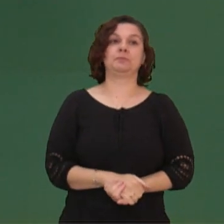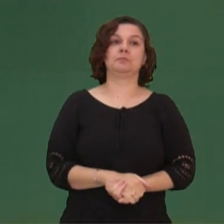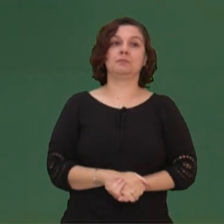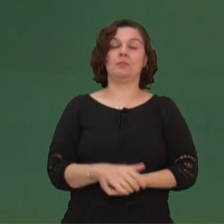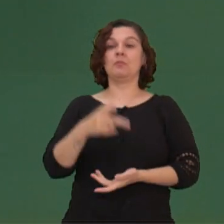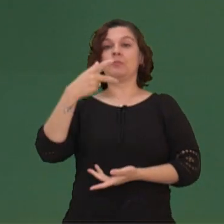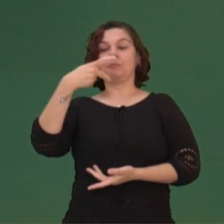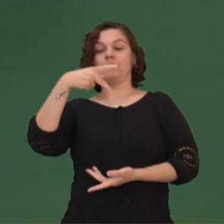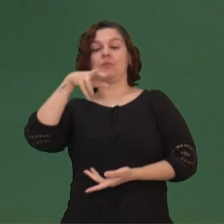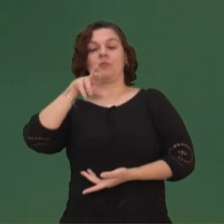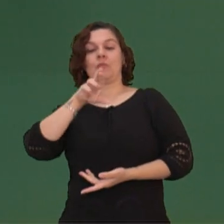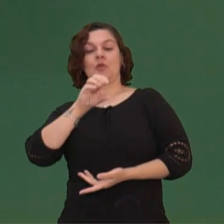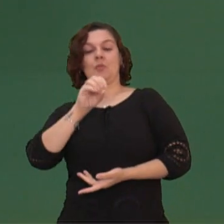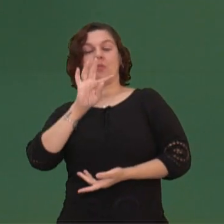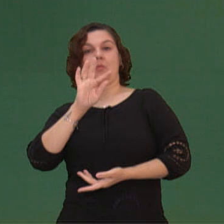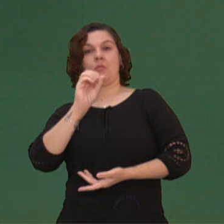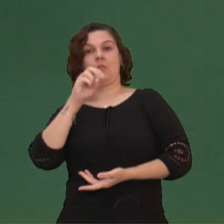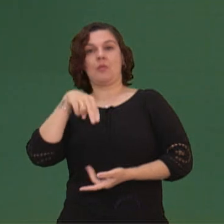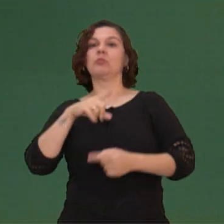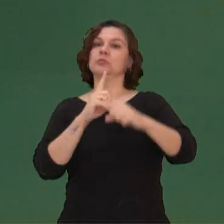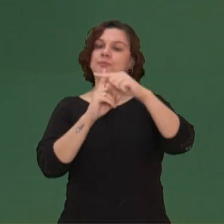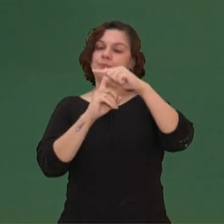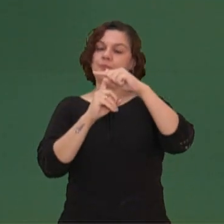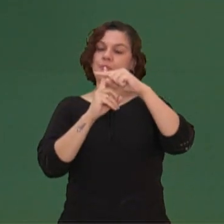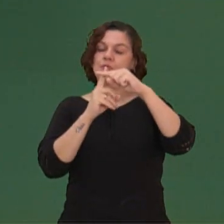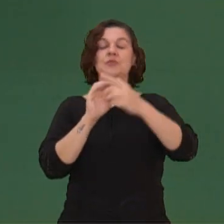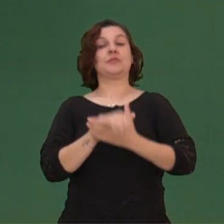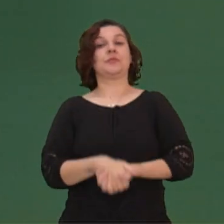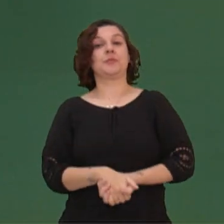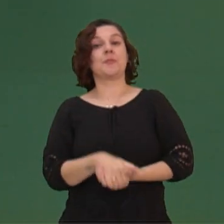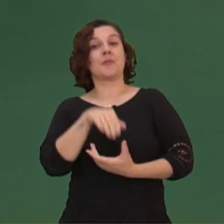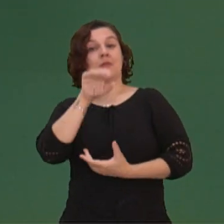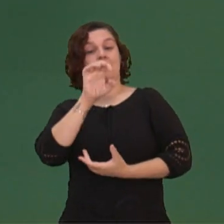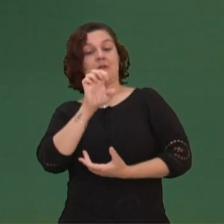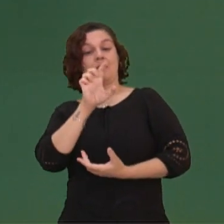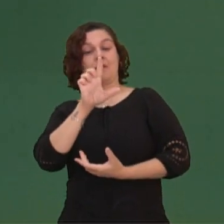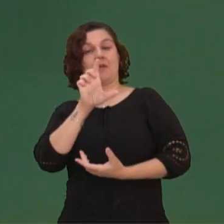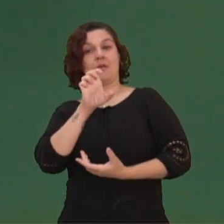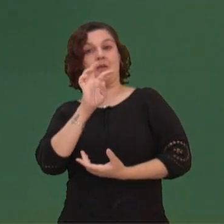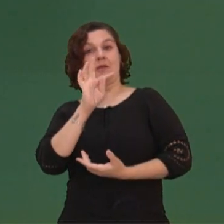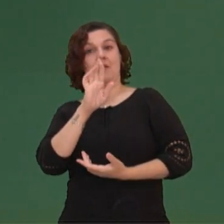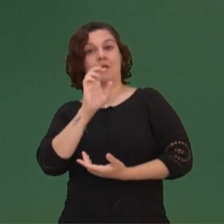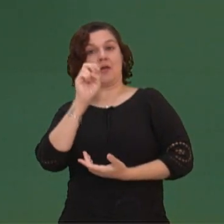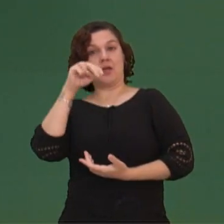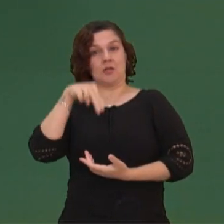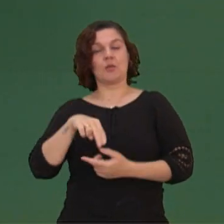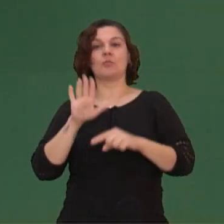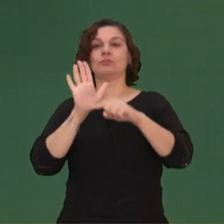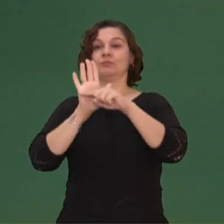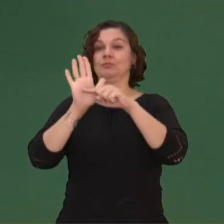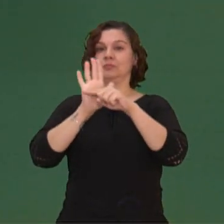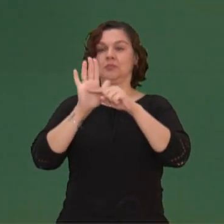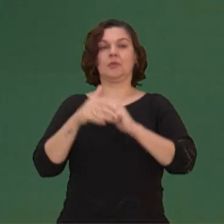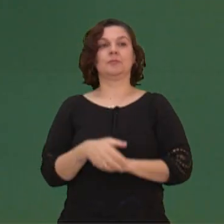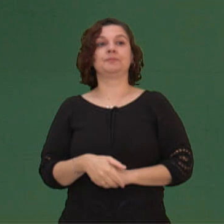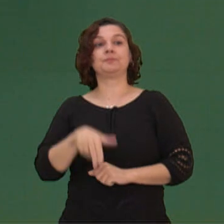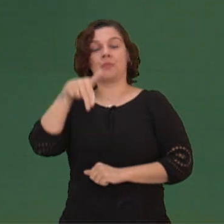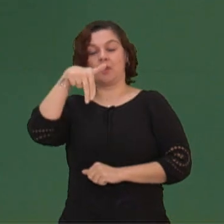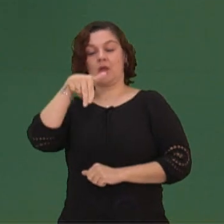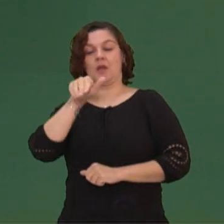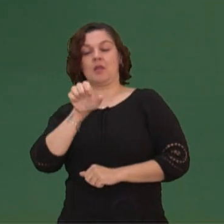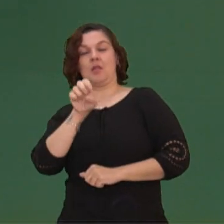Próton, carga positiva. Elétron, carga negativa. E o nêutron,